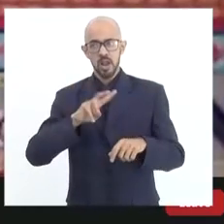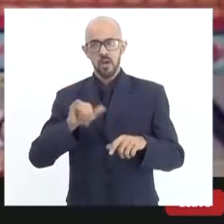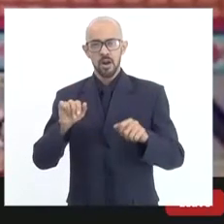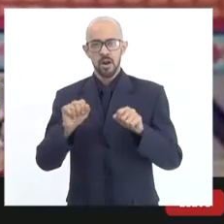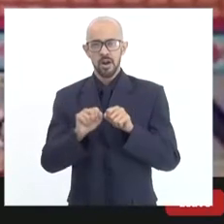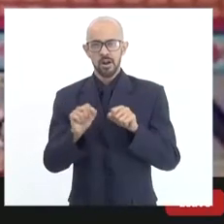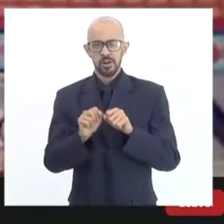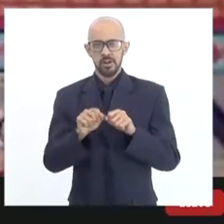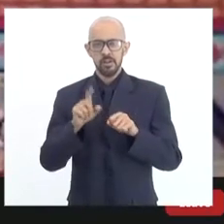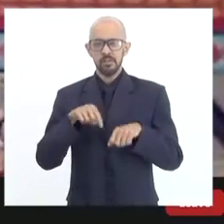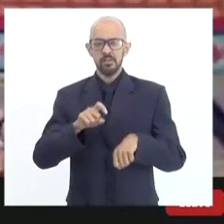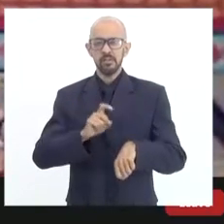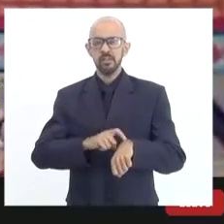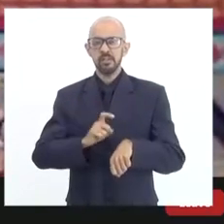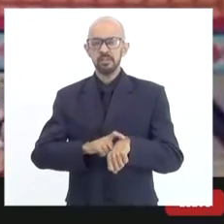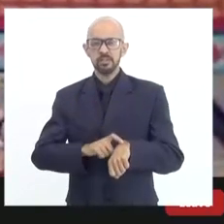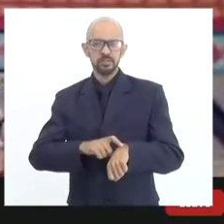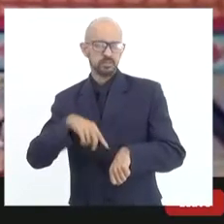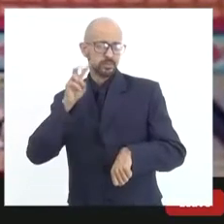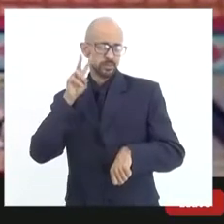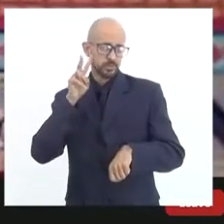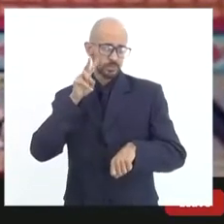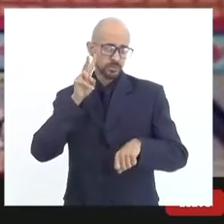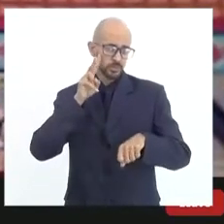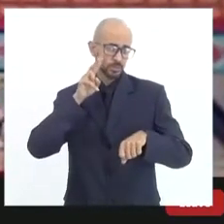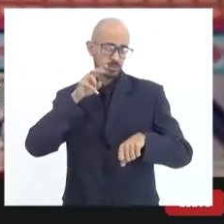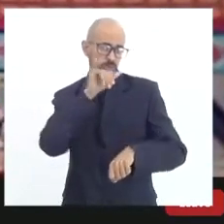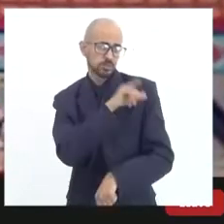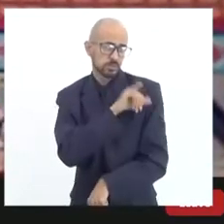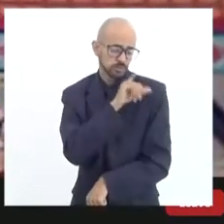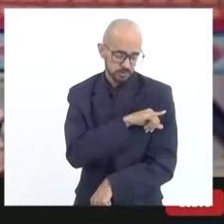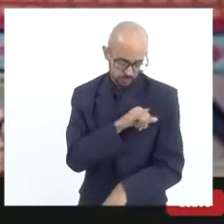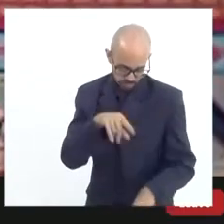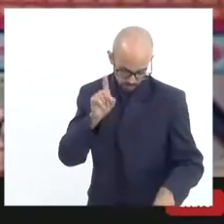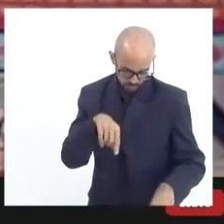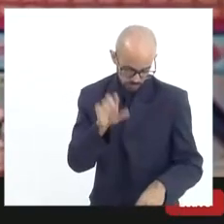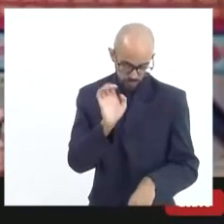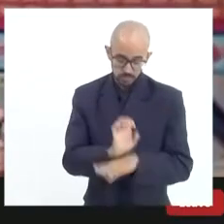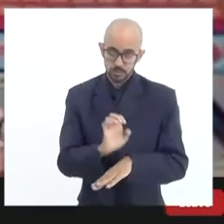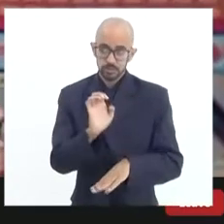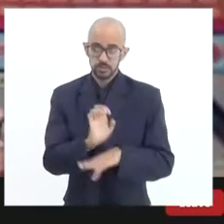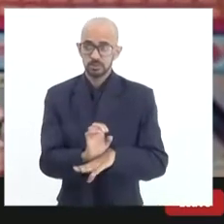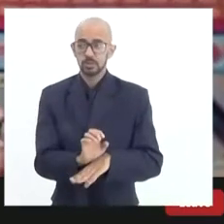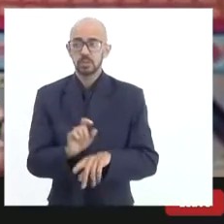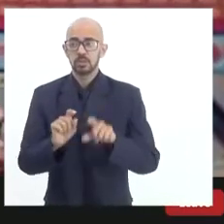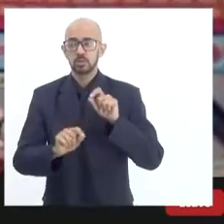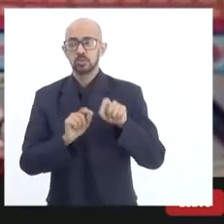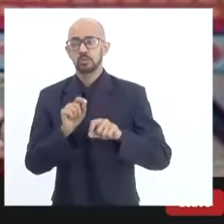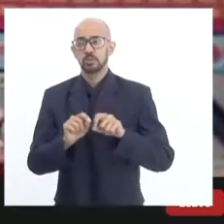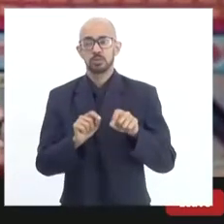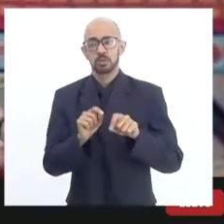momento histórico para o Estado do Rio de Janeiro, que é um Estado já, segundo, né, a antropóloga Alba Zaluar,